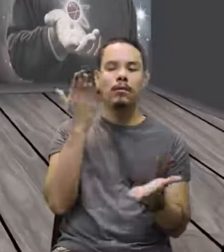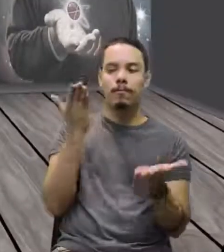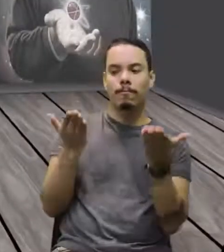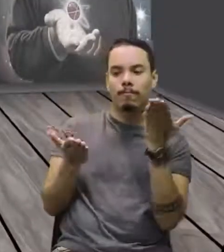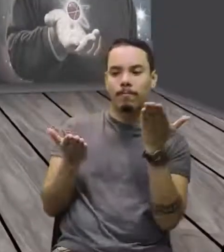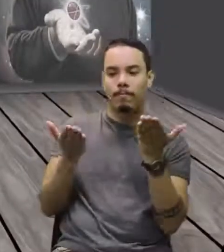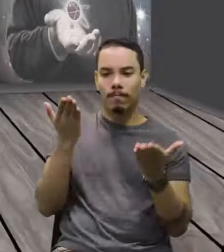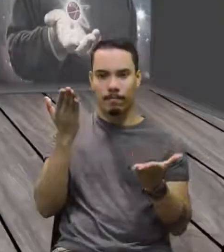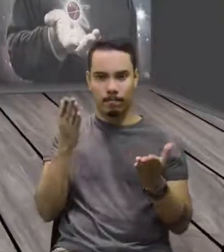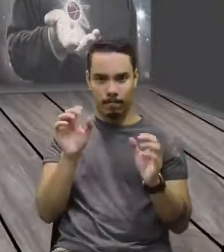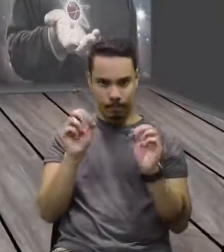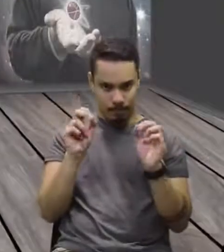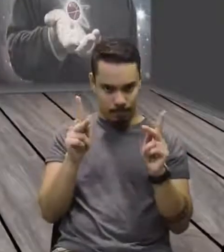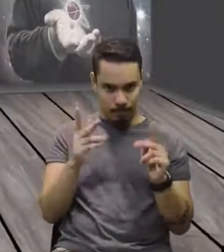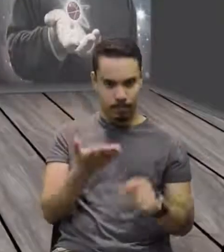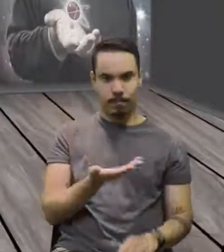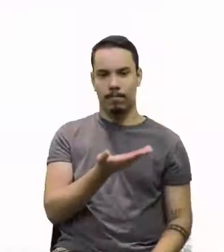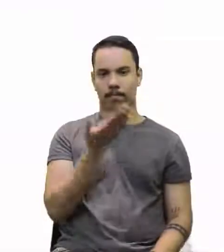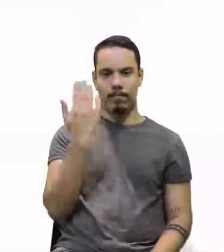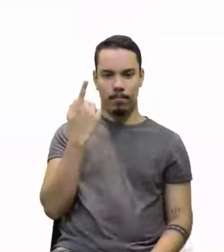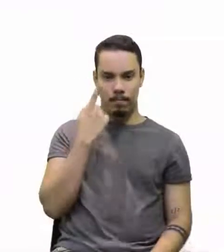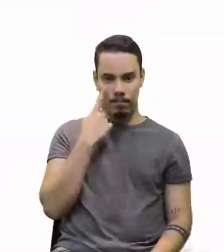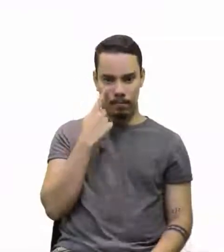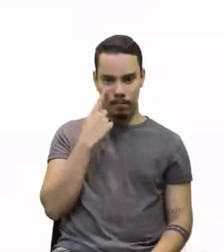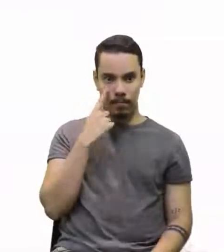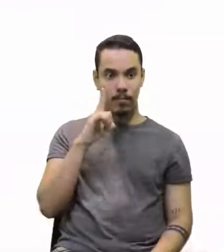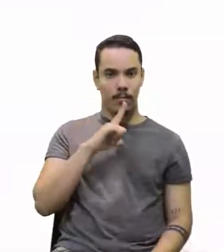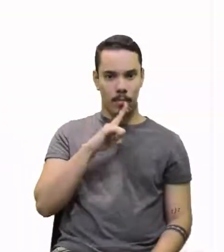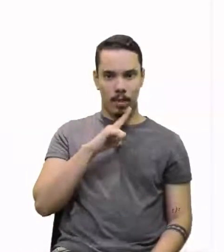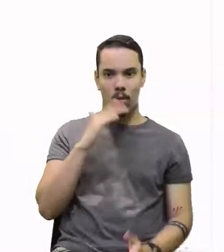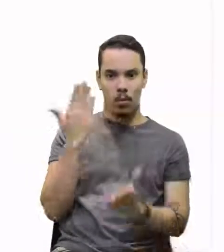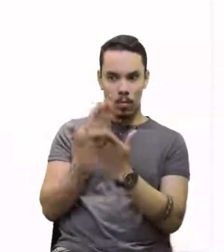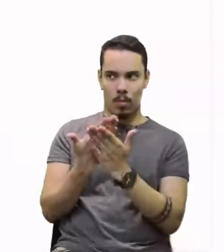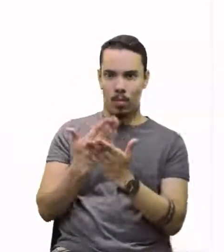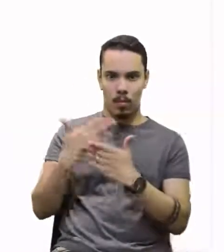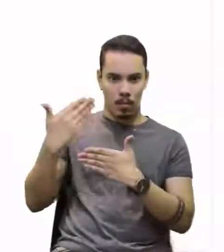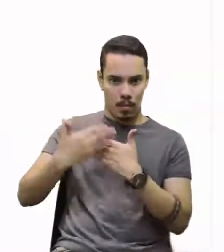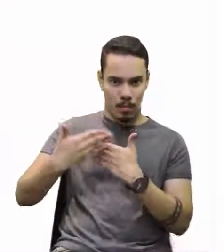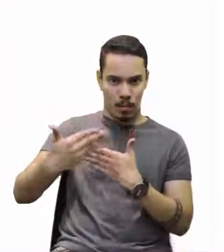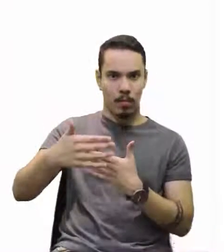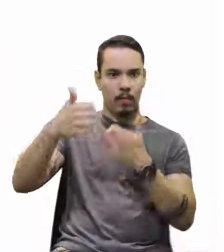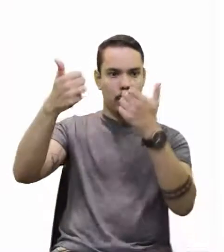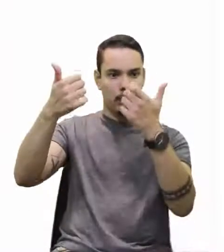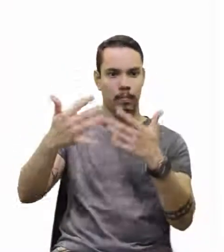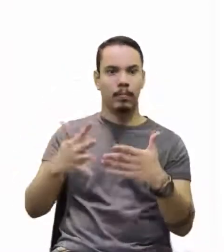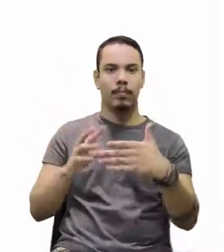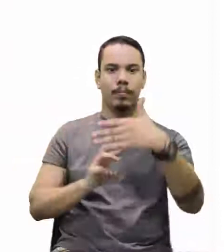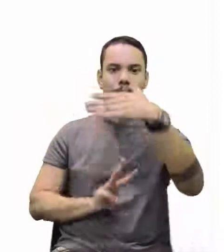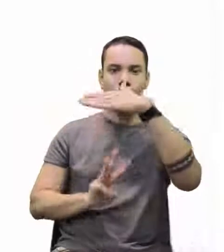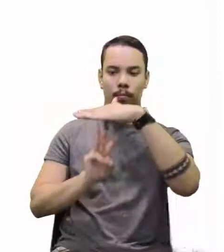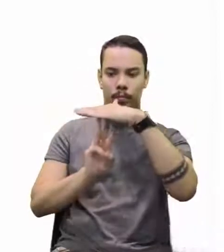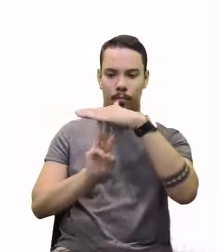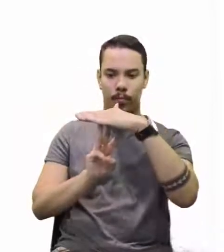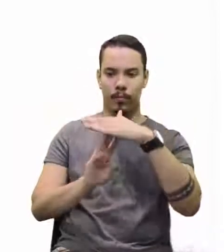ok? Então, voltando lá, nós teremos uma aula melhor sobre isso em eletromagnetismo na unidade 3.